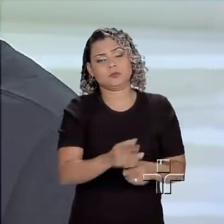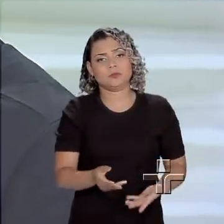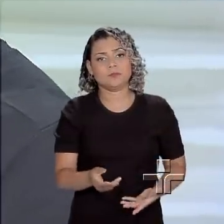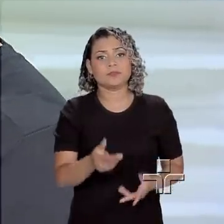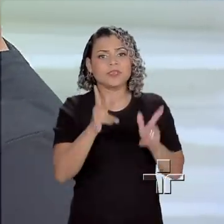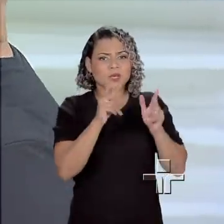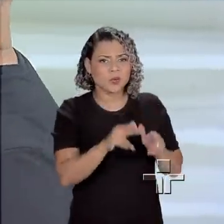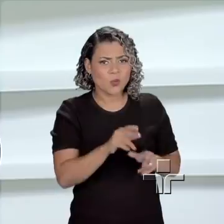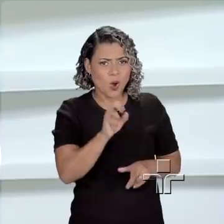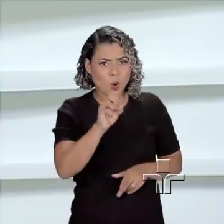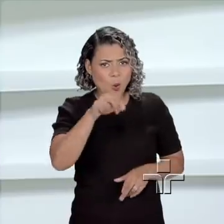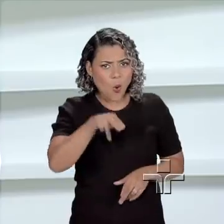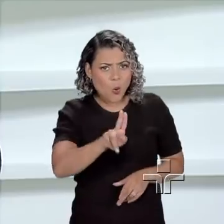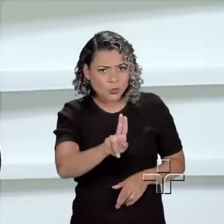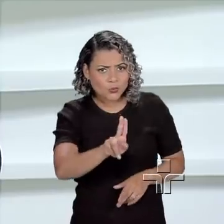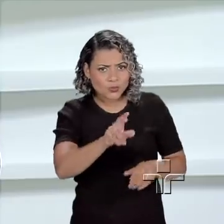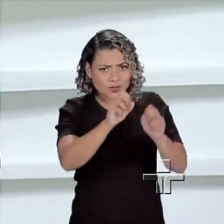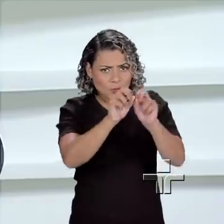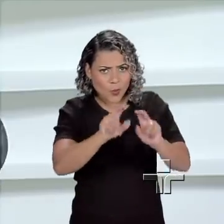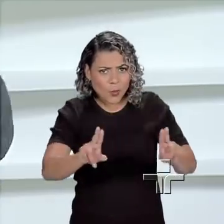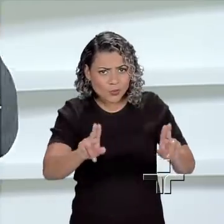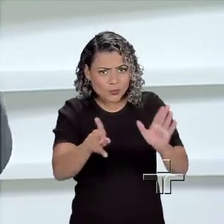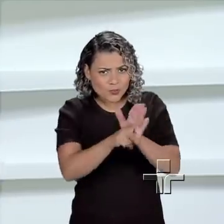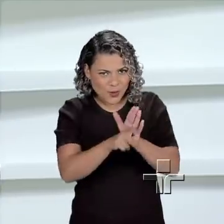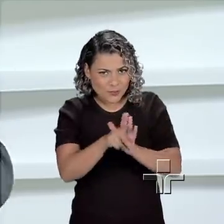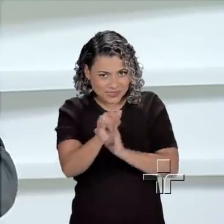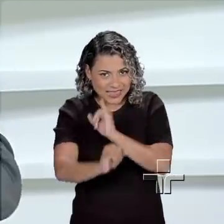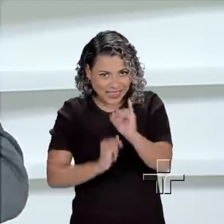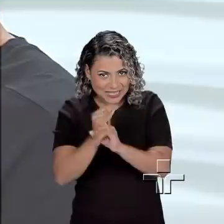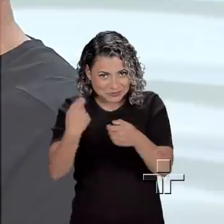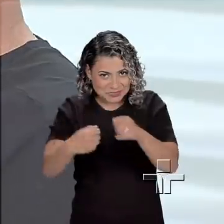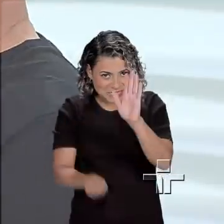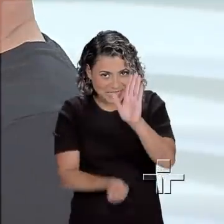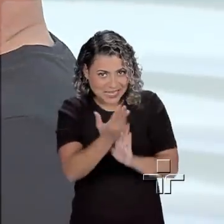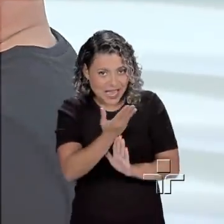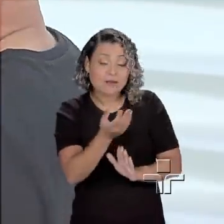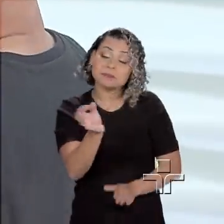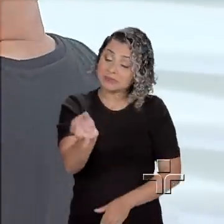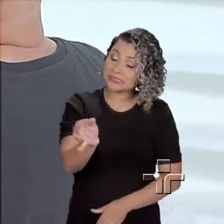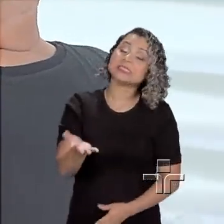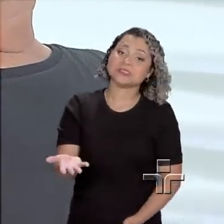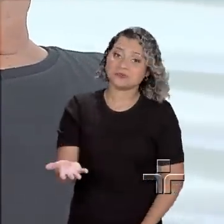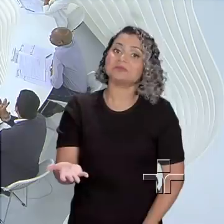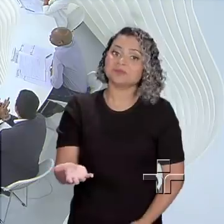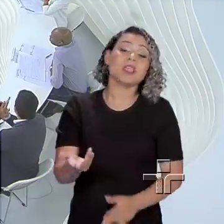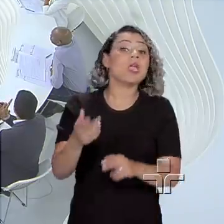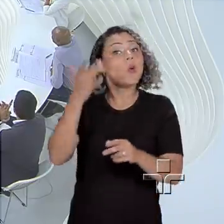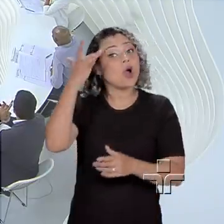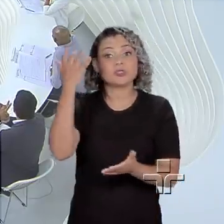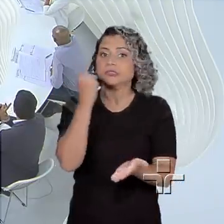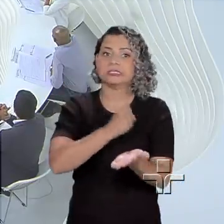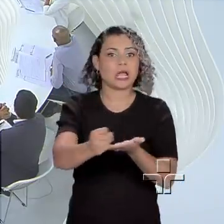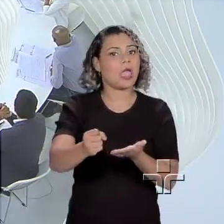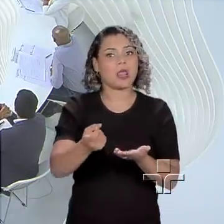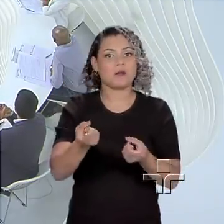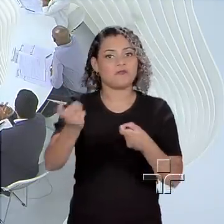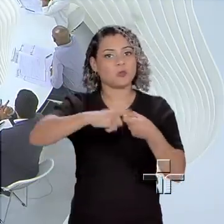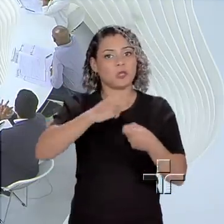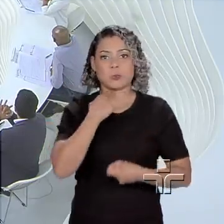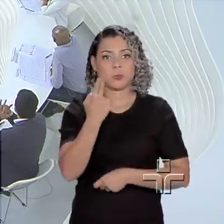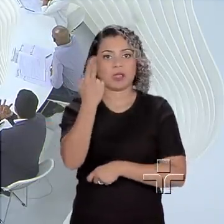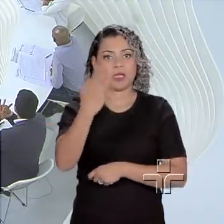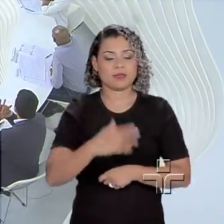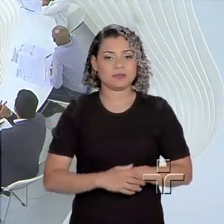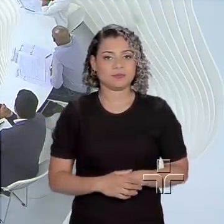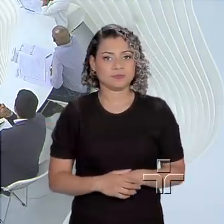perdeu né? isso. Uma ONU da internet. Isso. A gente perdeu isso e eu acho que não tem volta. Alessandra. E para